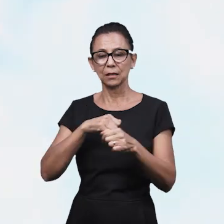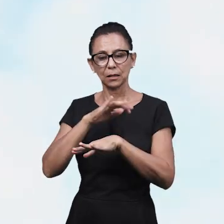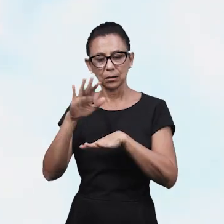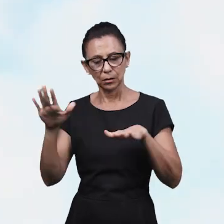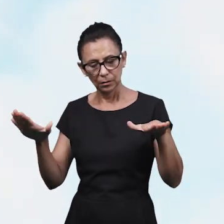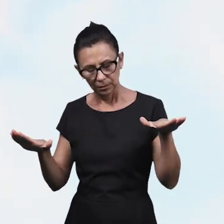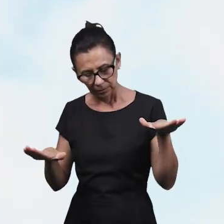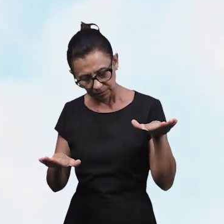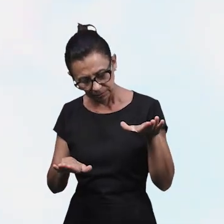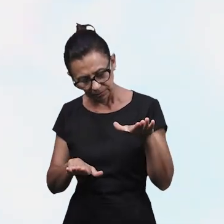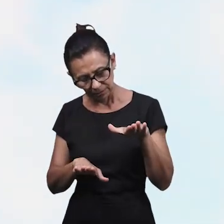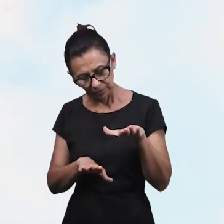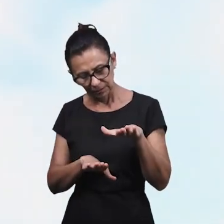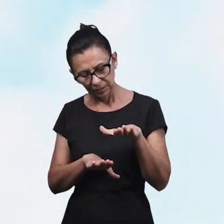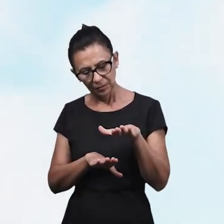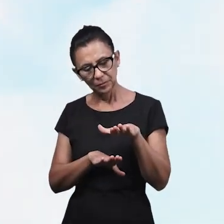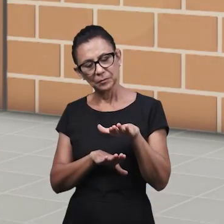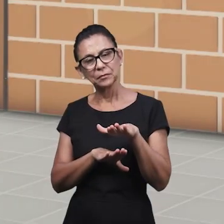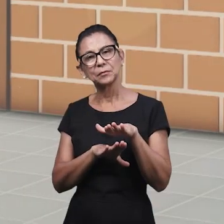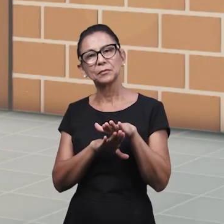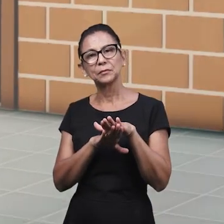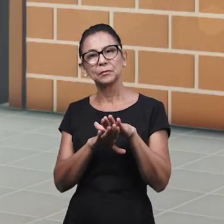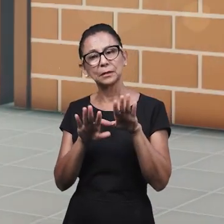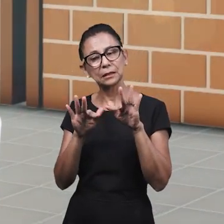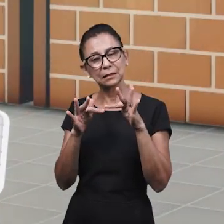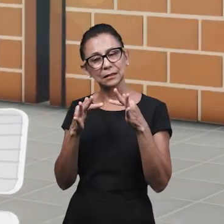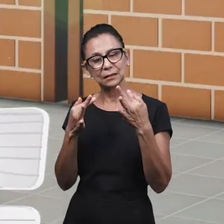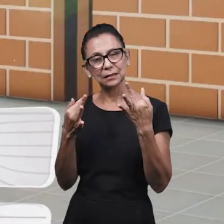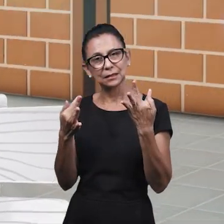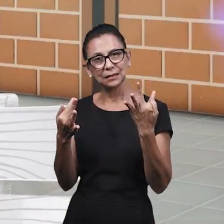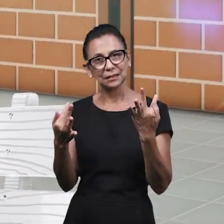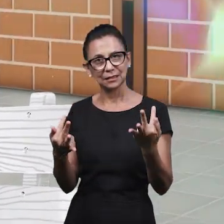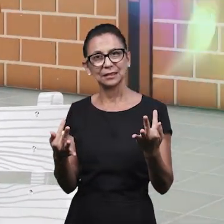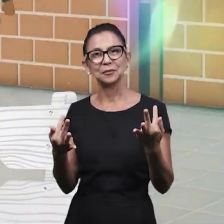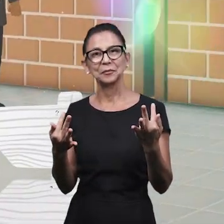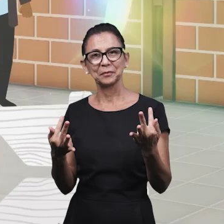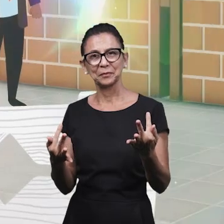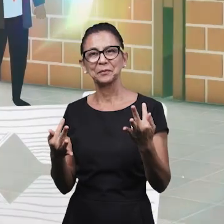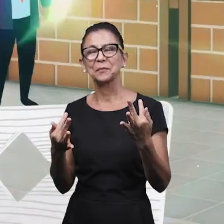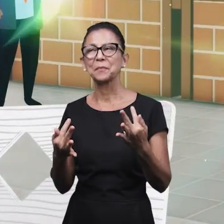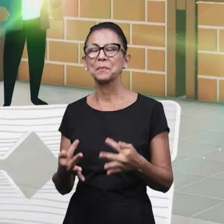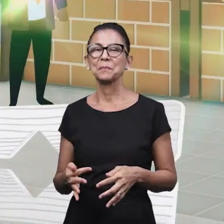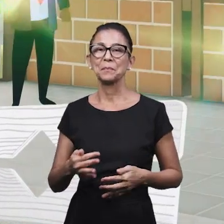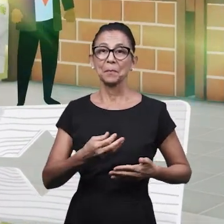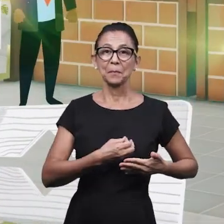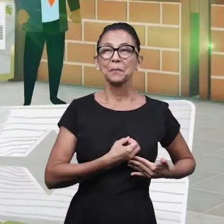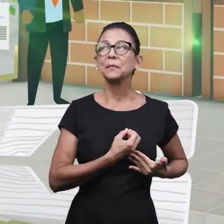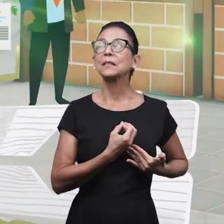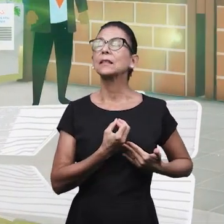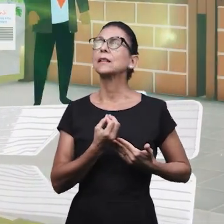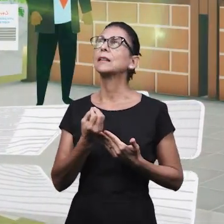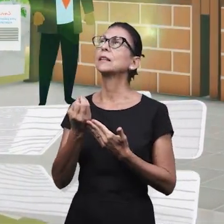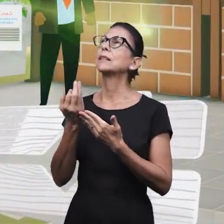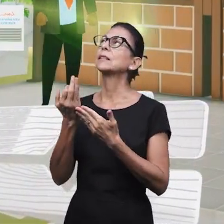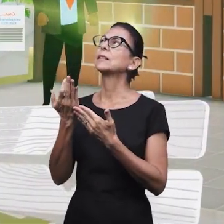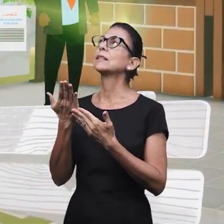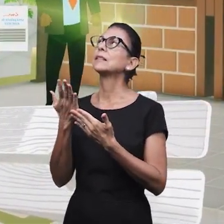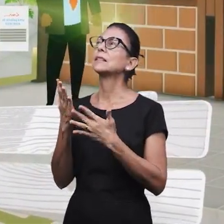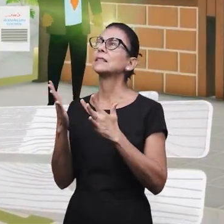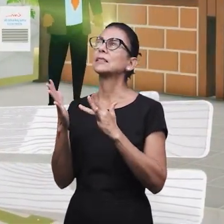pequeno se faça também. Então entrega a tua vida a